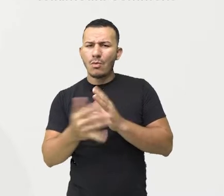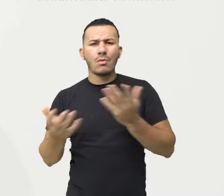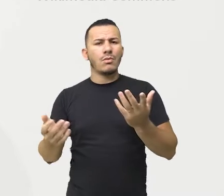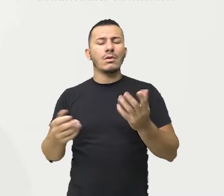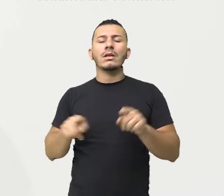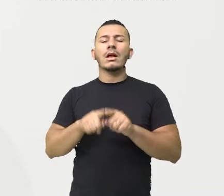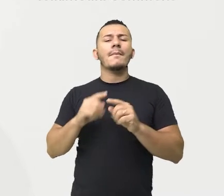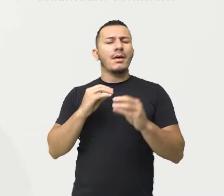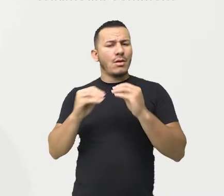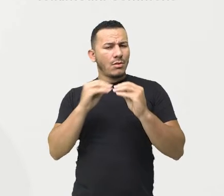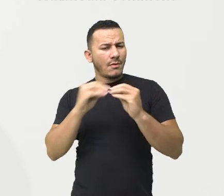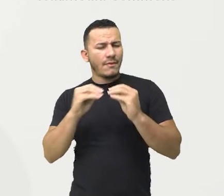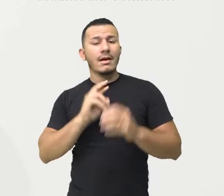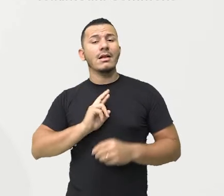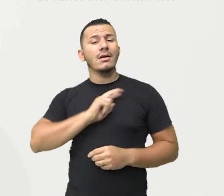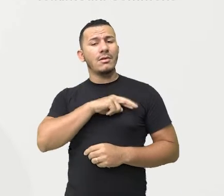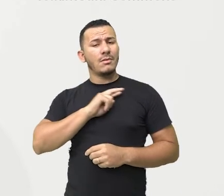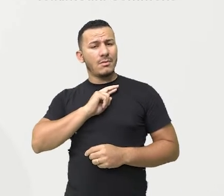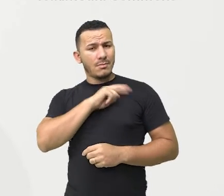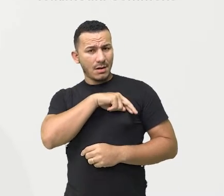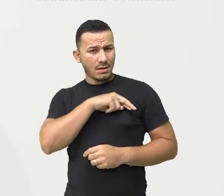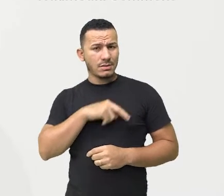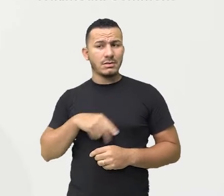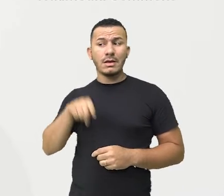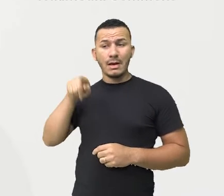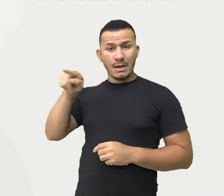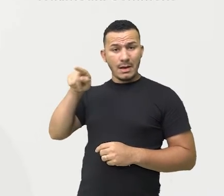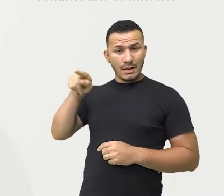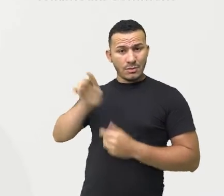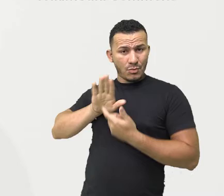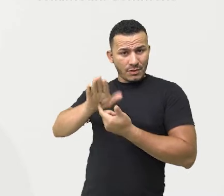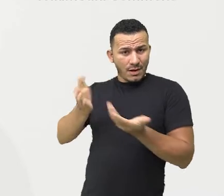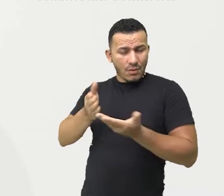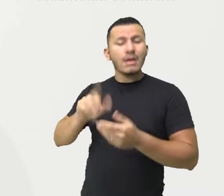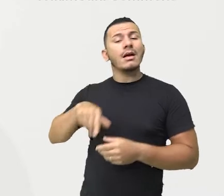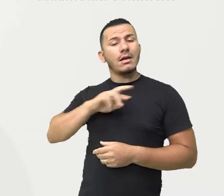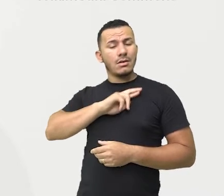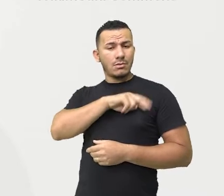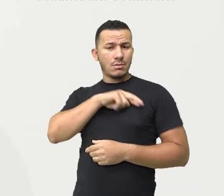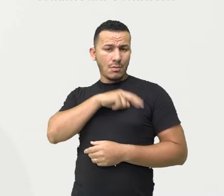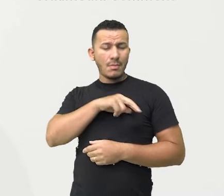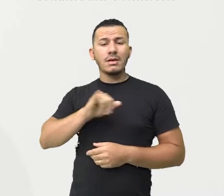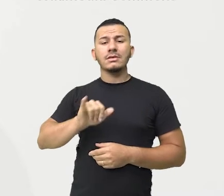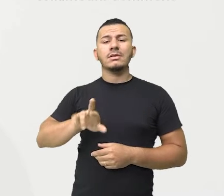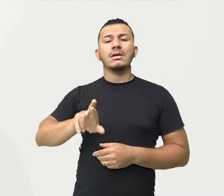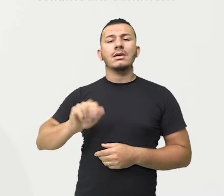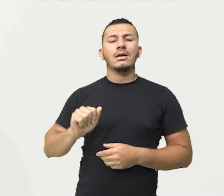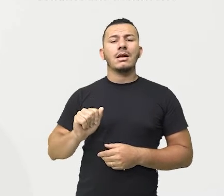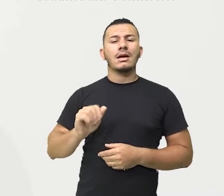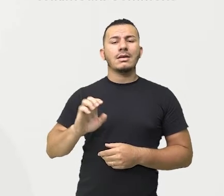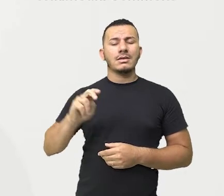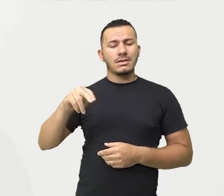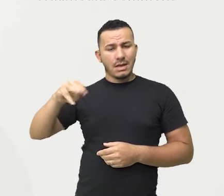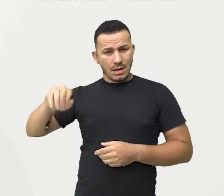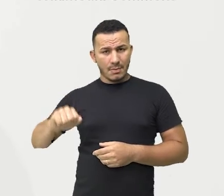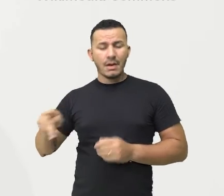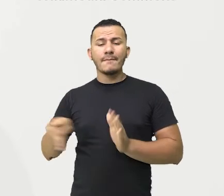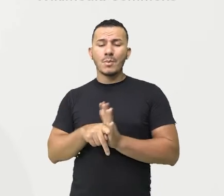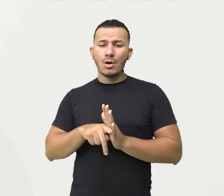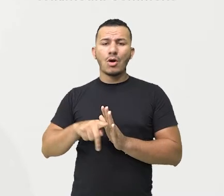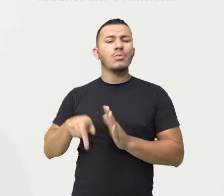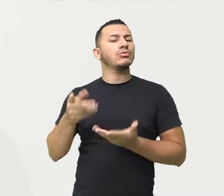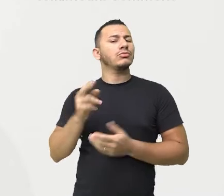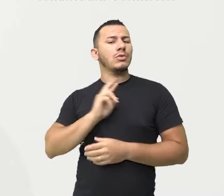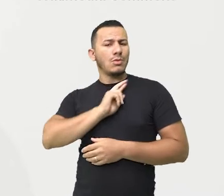na novela, no romance. Este é um romance. Iracema é uma personagem de